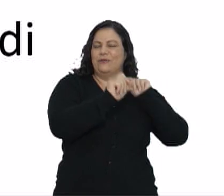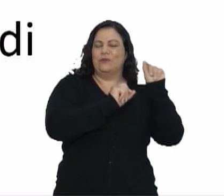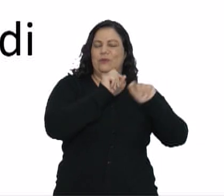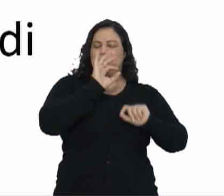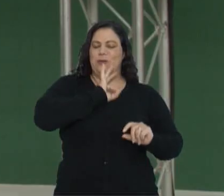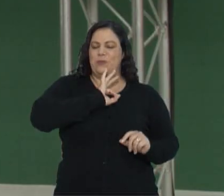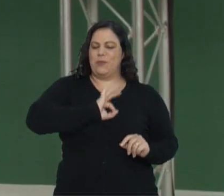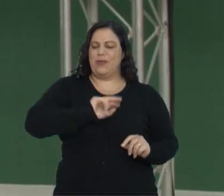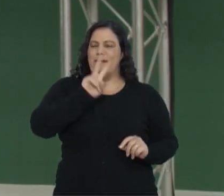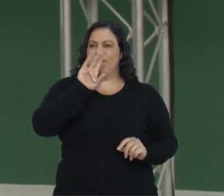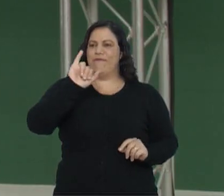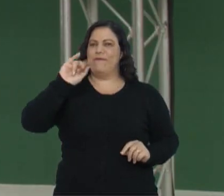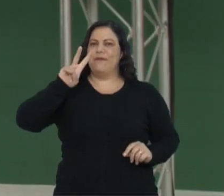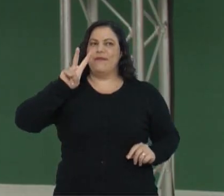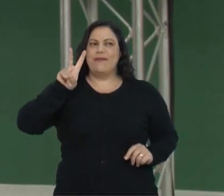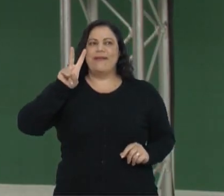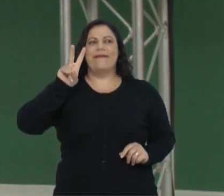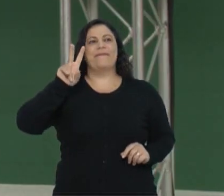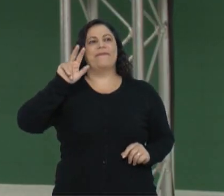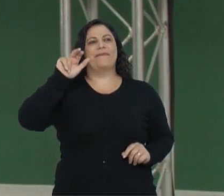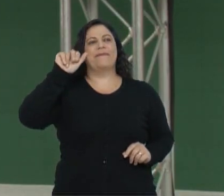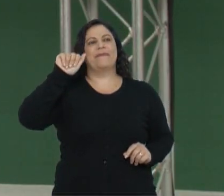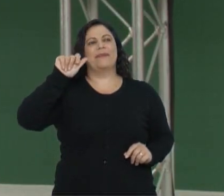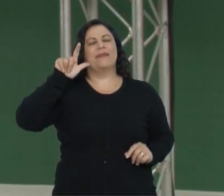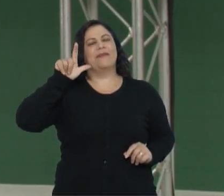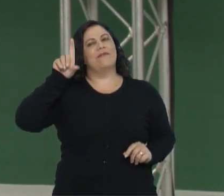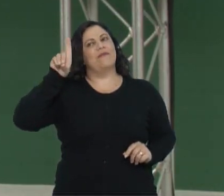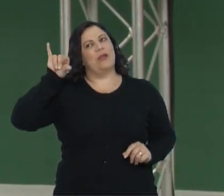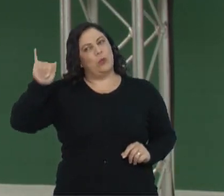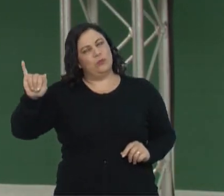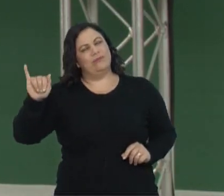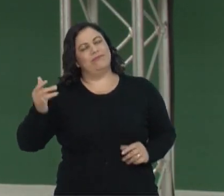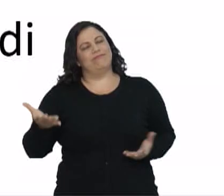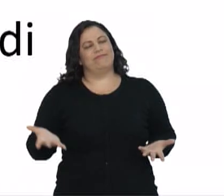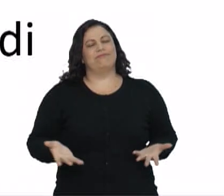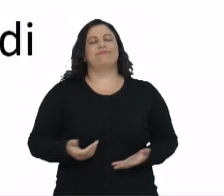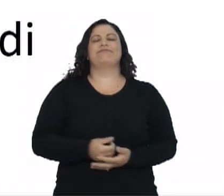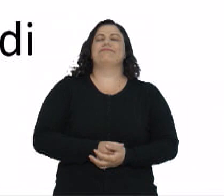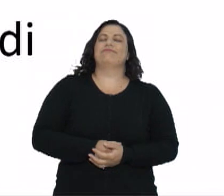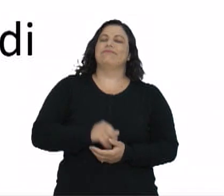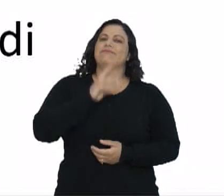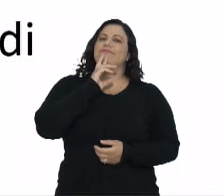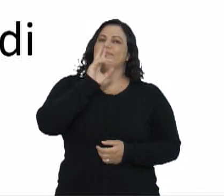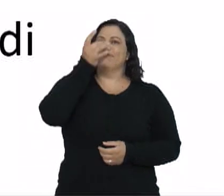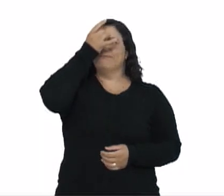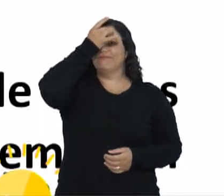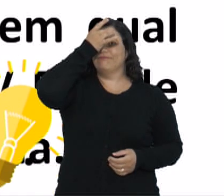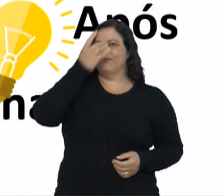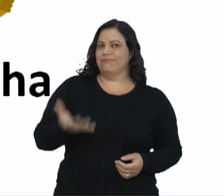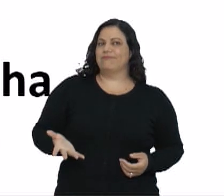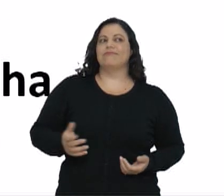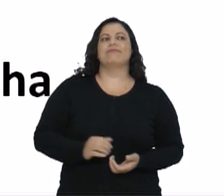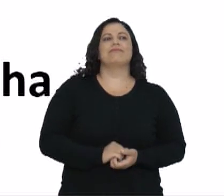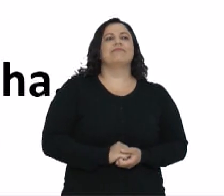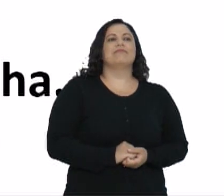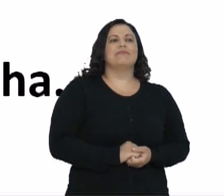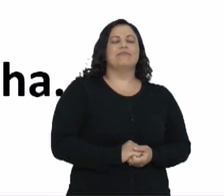do Vivaldi, o cara das 4 estações, né? Respostinha fácil essa.